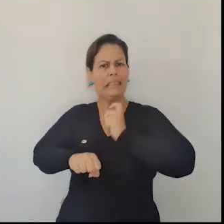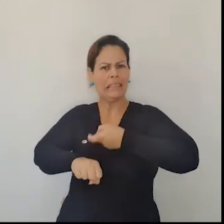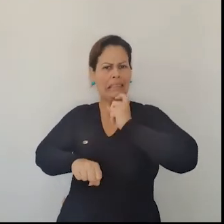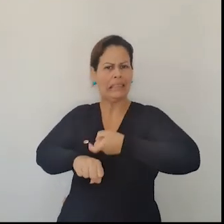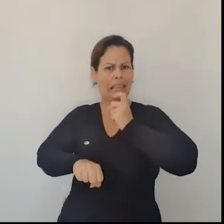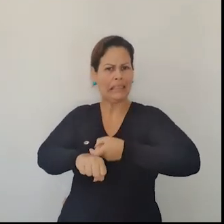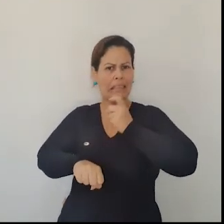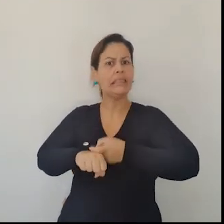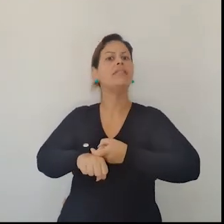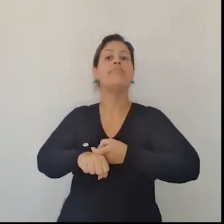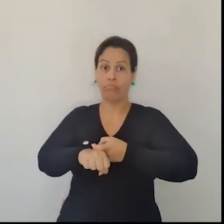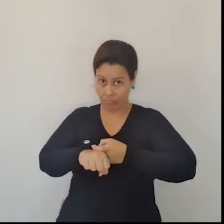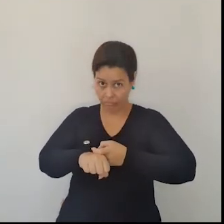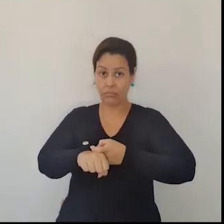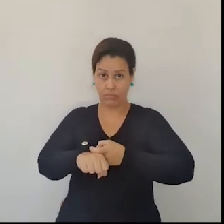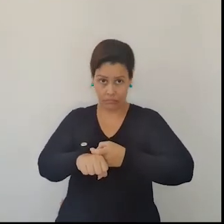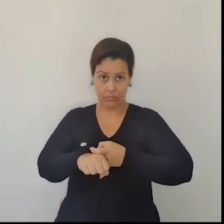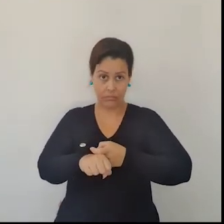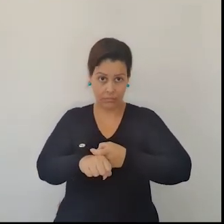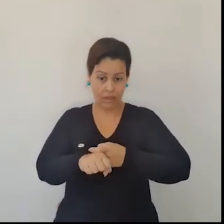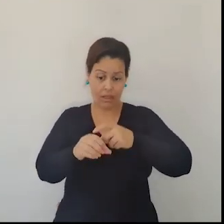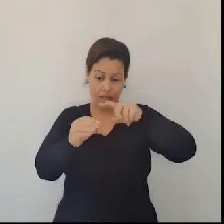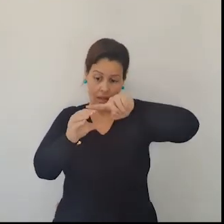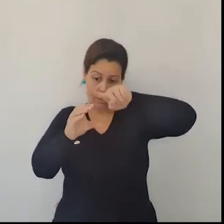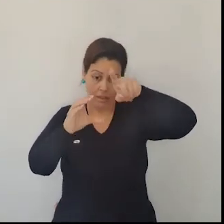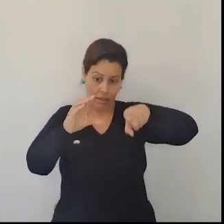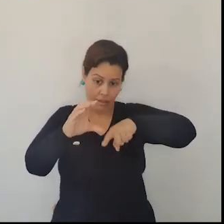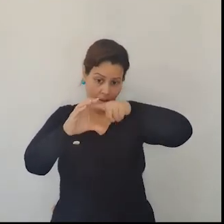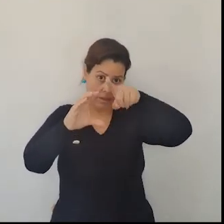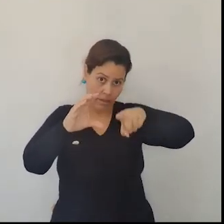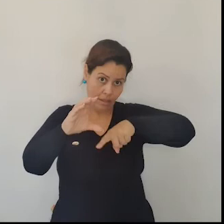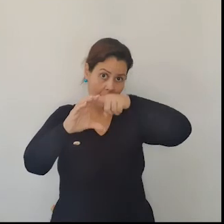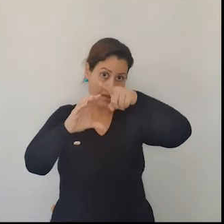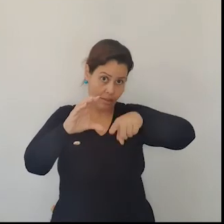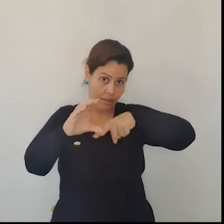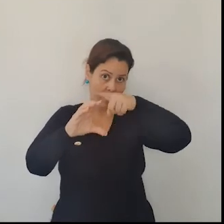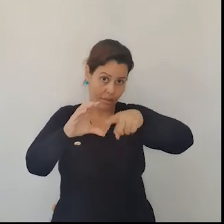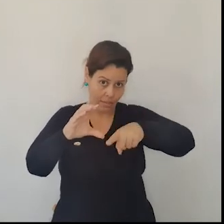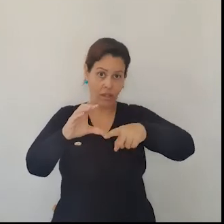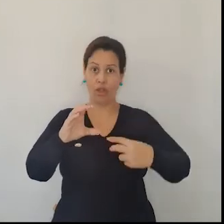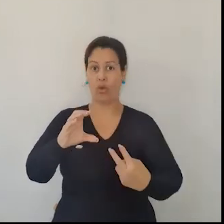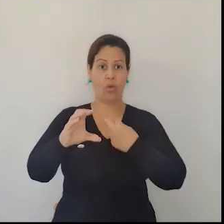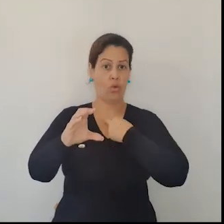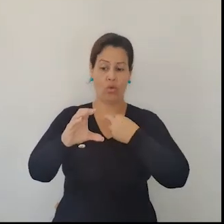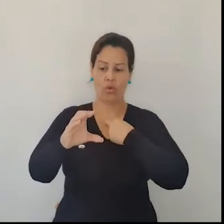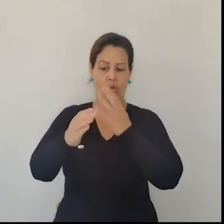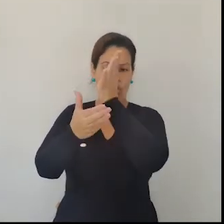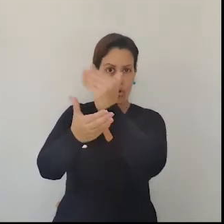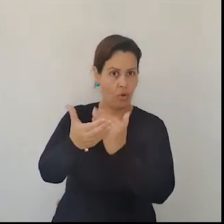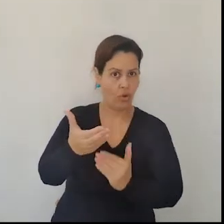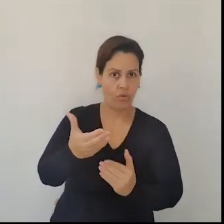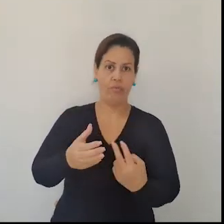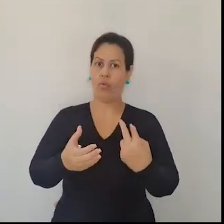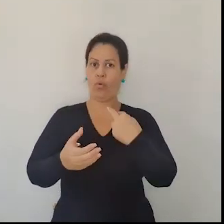fosse uma bola de bilhar. Os átomos eram esféricos, maciços e indivisíveis